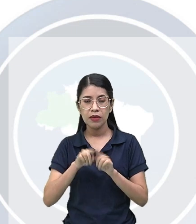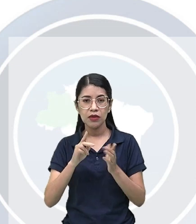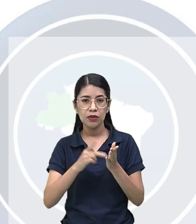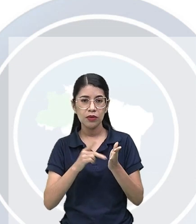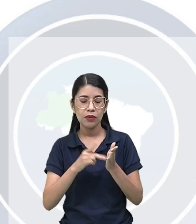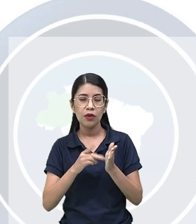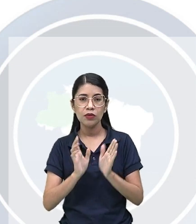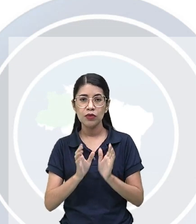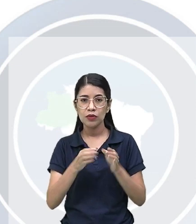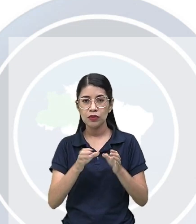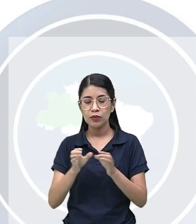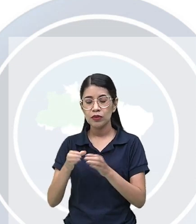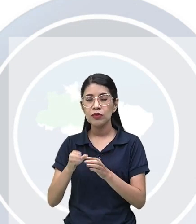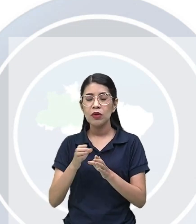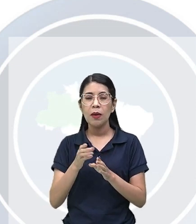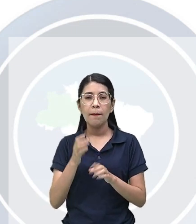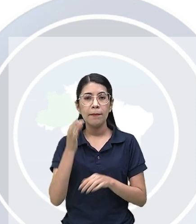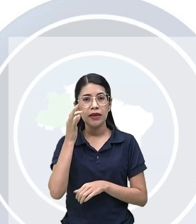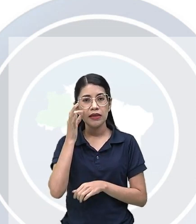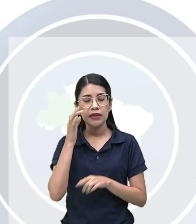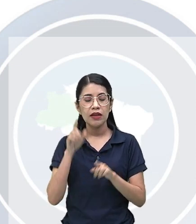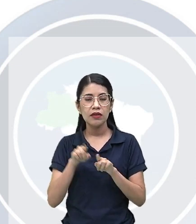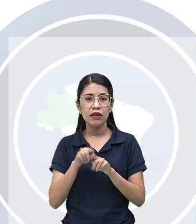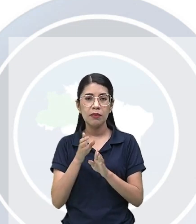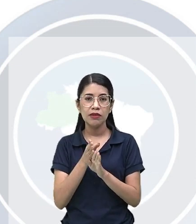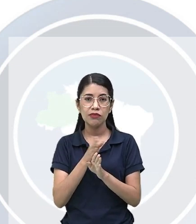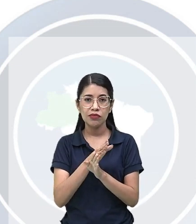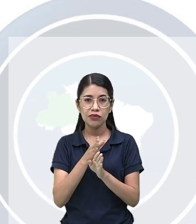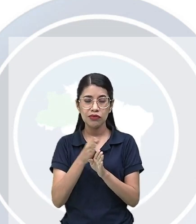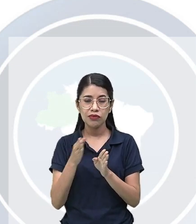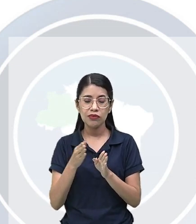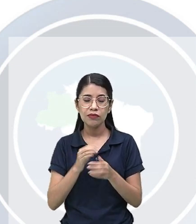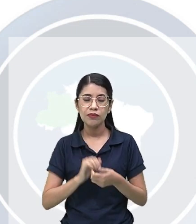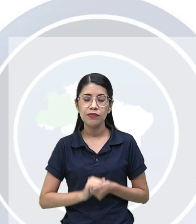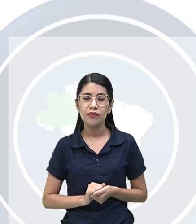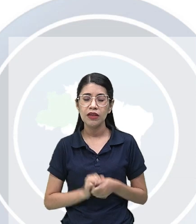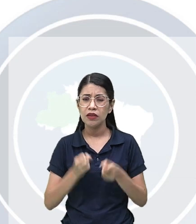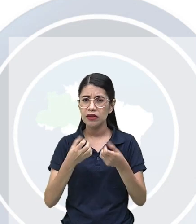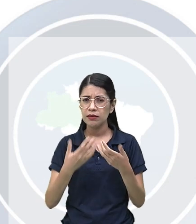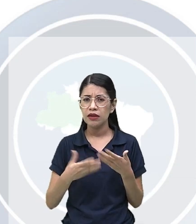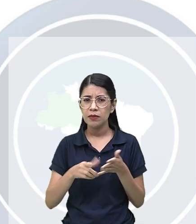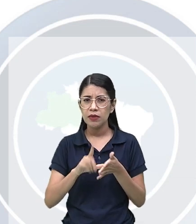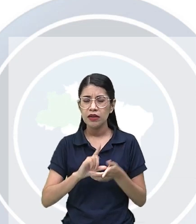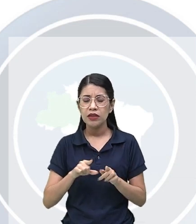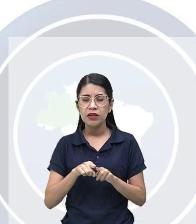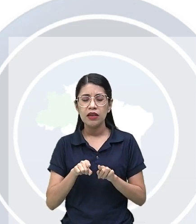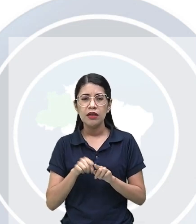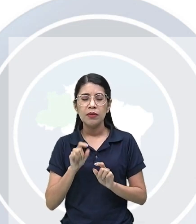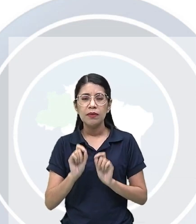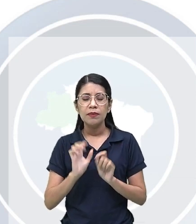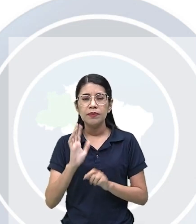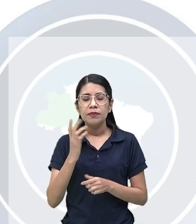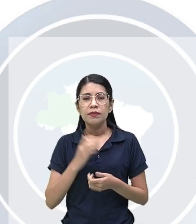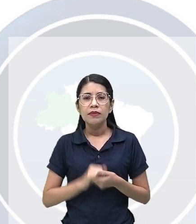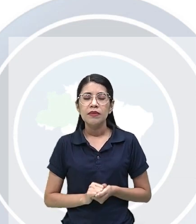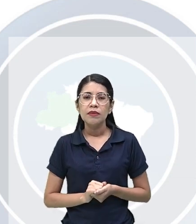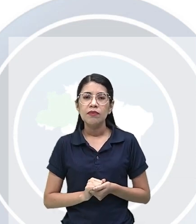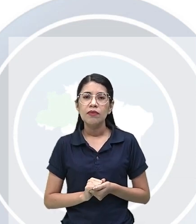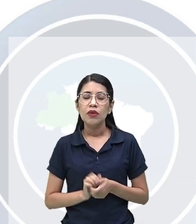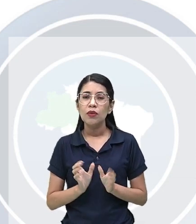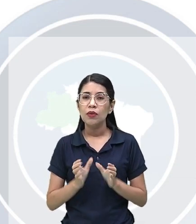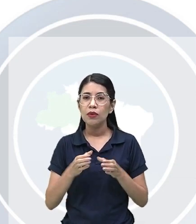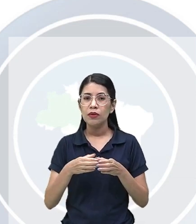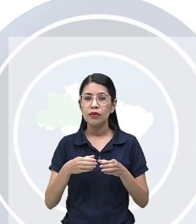turmas do ensino presencial com mediação tecnológica. Como nós já falamos, né, Keila, no início, a nossa equipe ela é